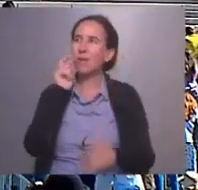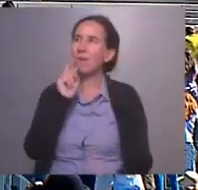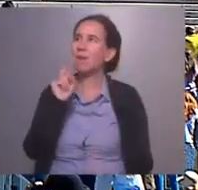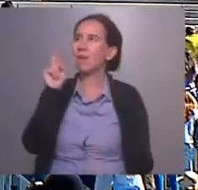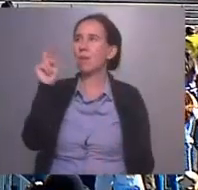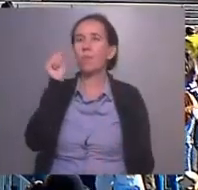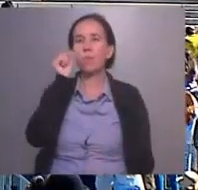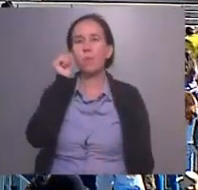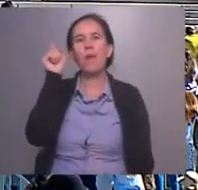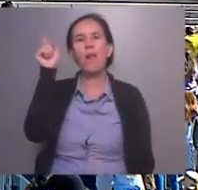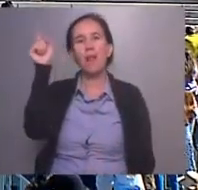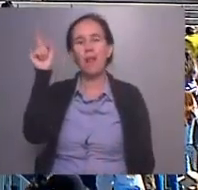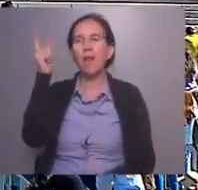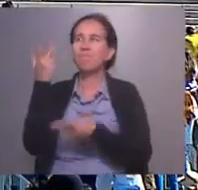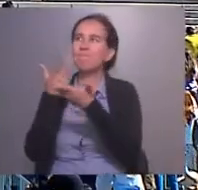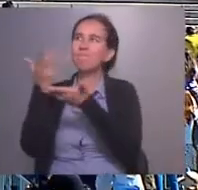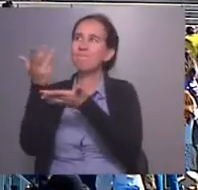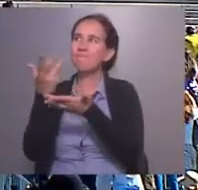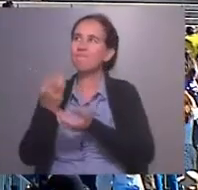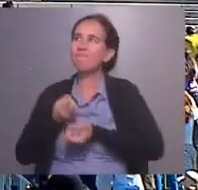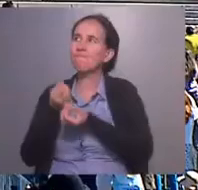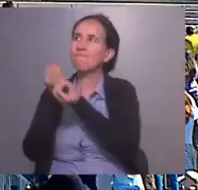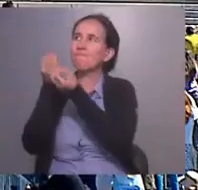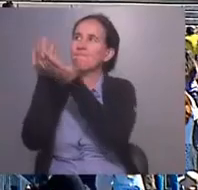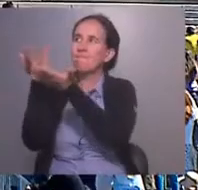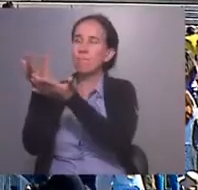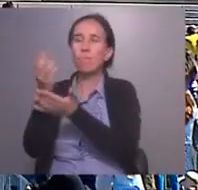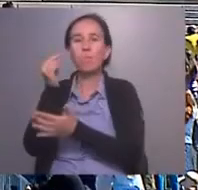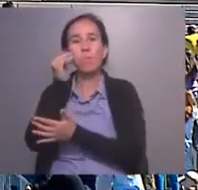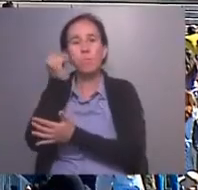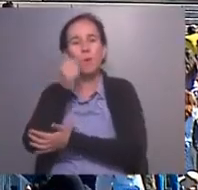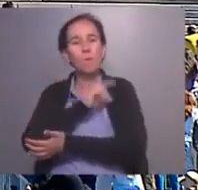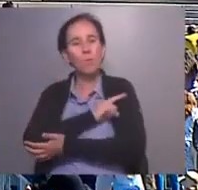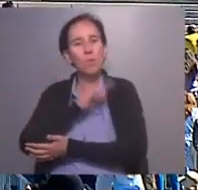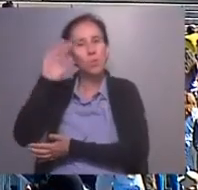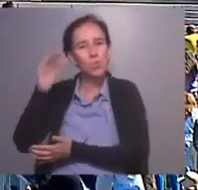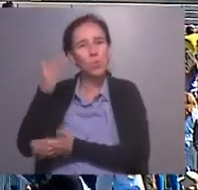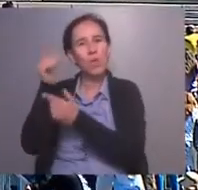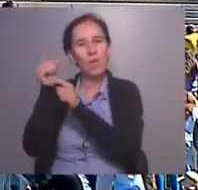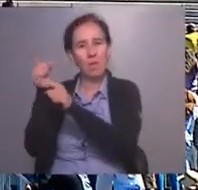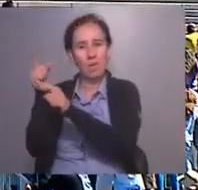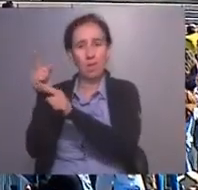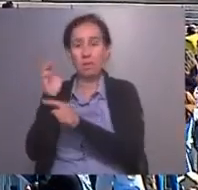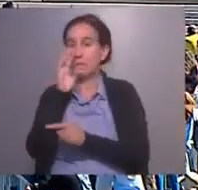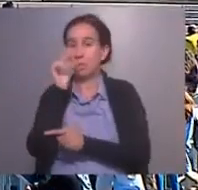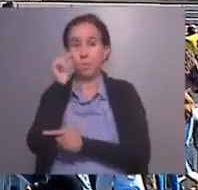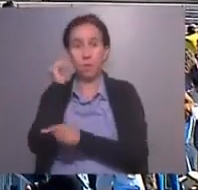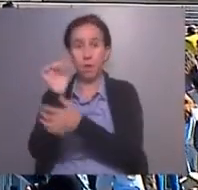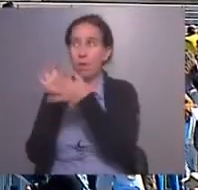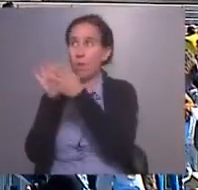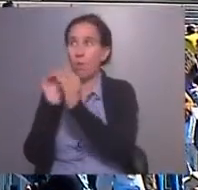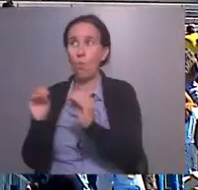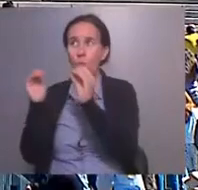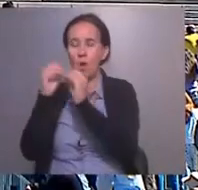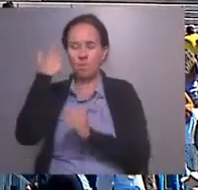se dirigir ao Pai e confessar que todo o poder vem do Pai, que sem a comunhão com o Pai,